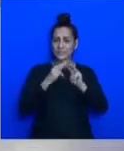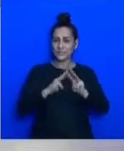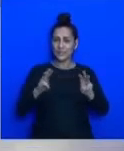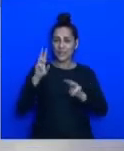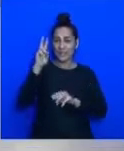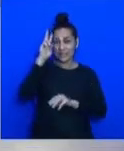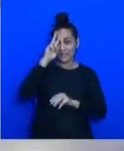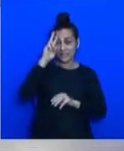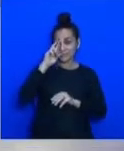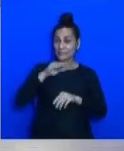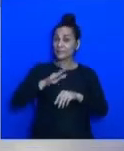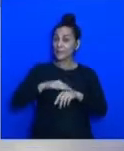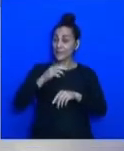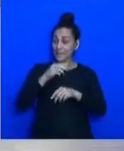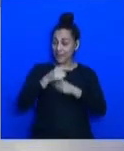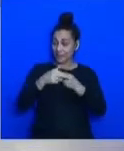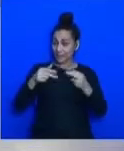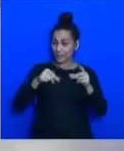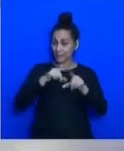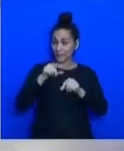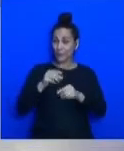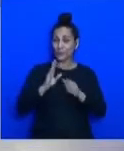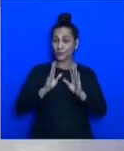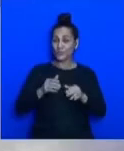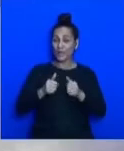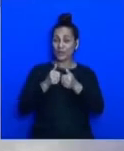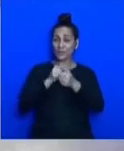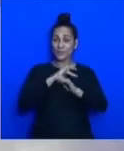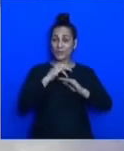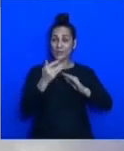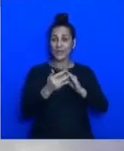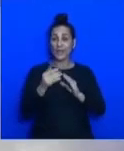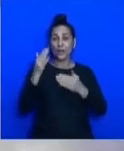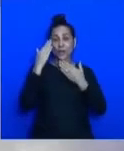Caixa. Lembrando, tem mais sorteio hoje. Acompanhe pelas redes